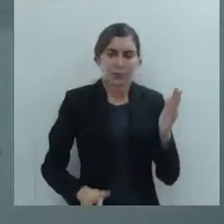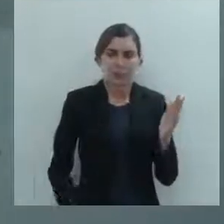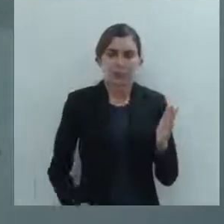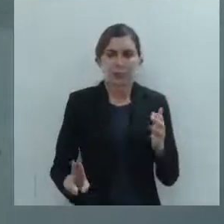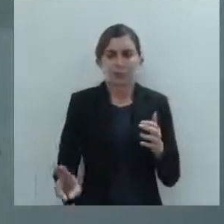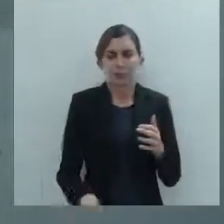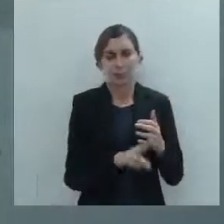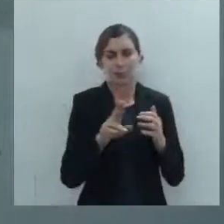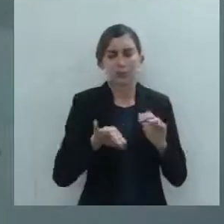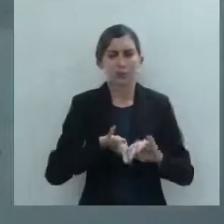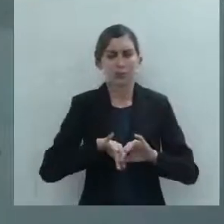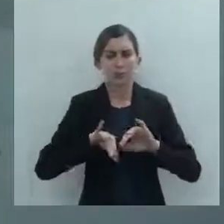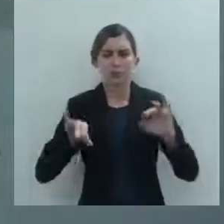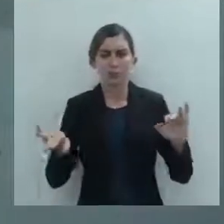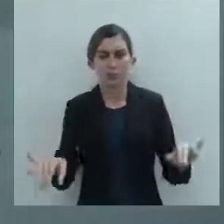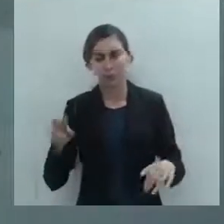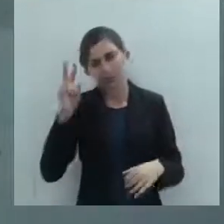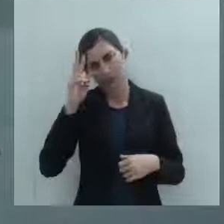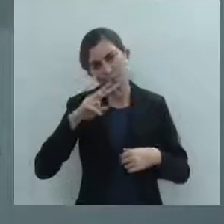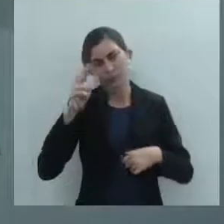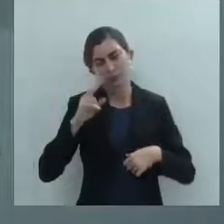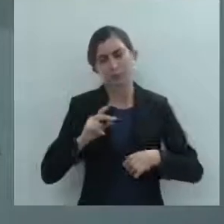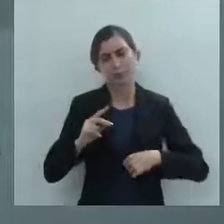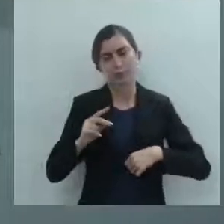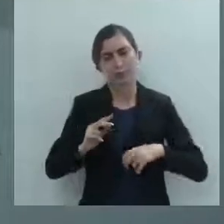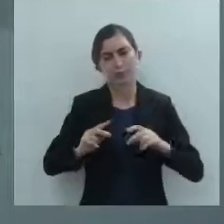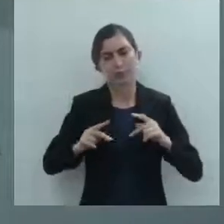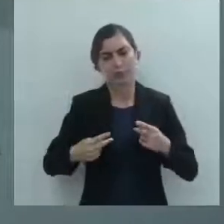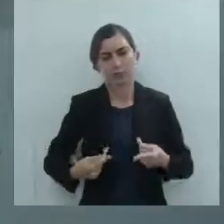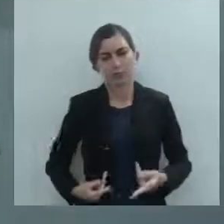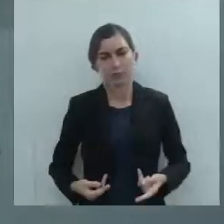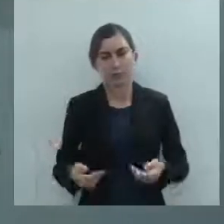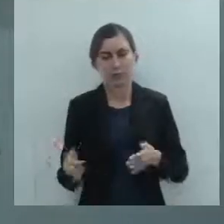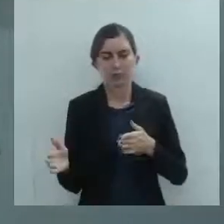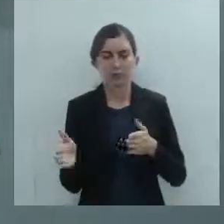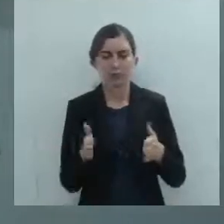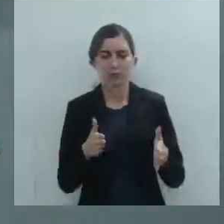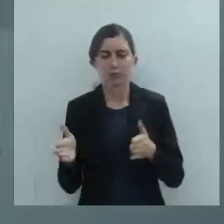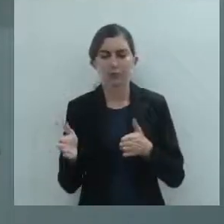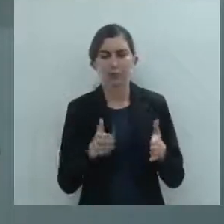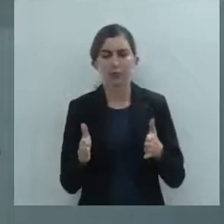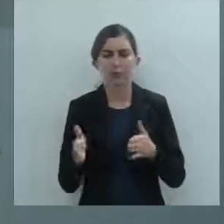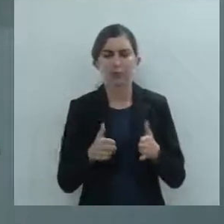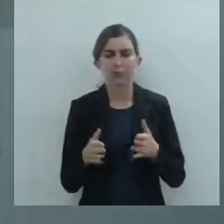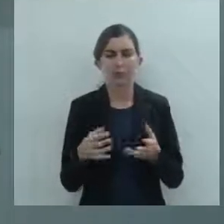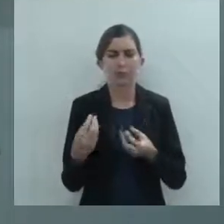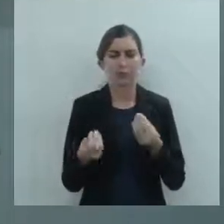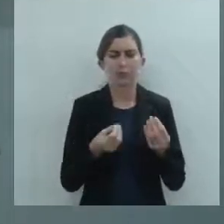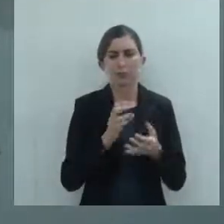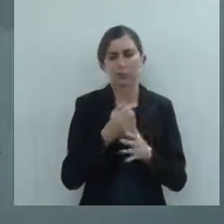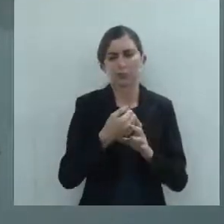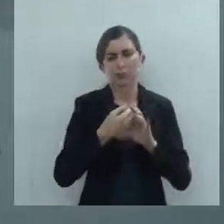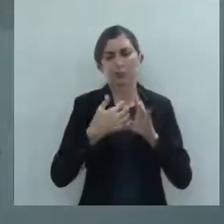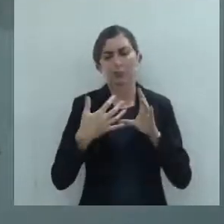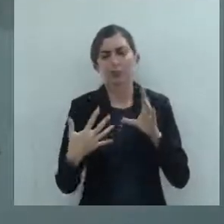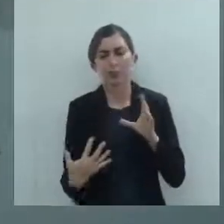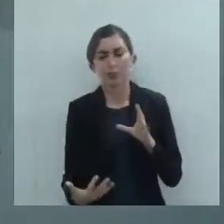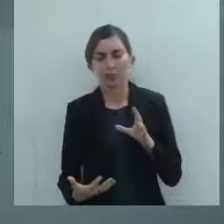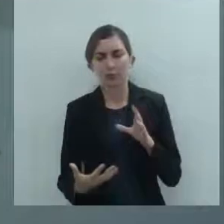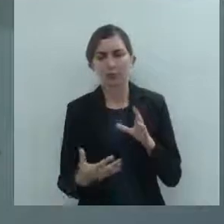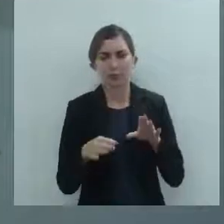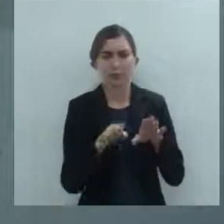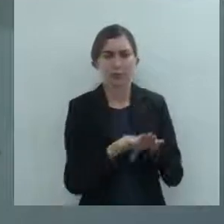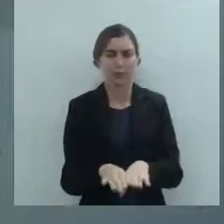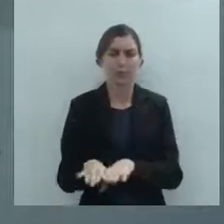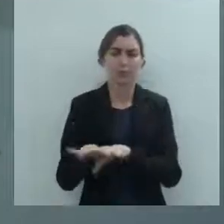para separar a história da humanidade em e cronológicos com características em